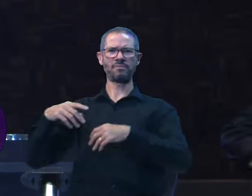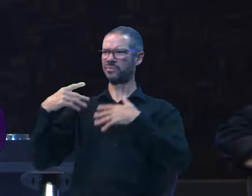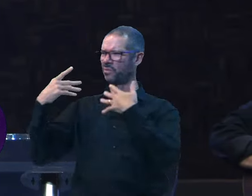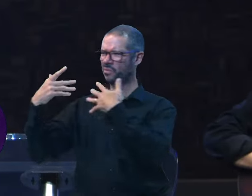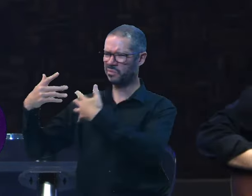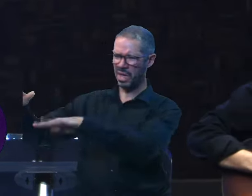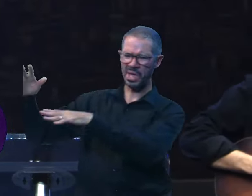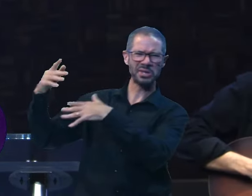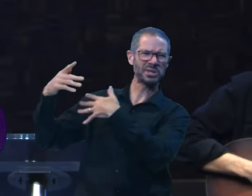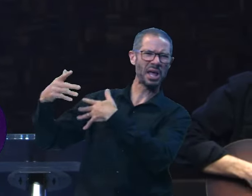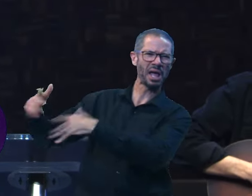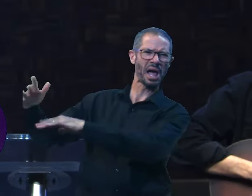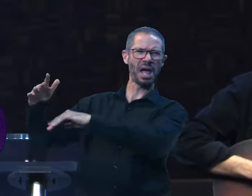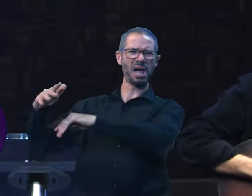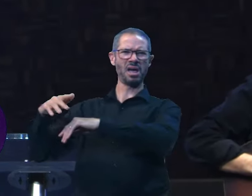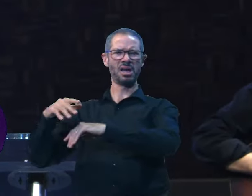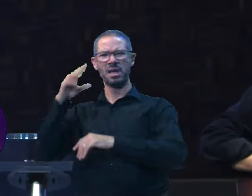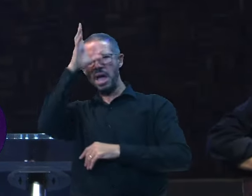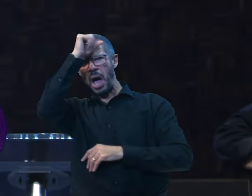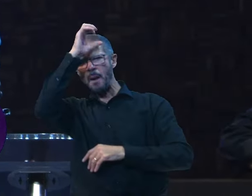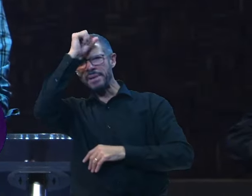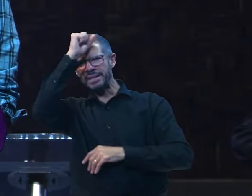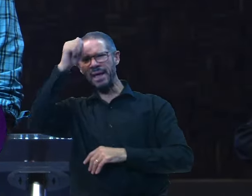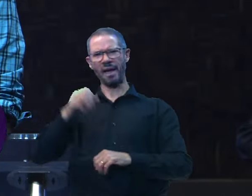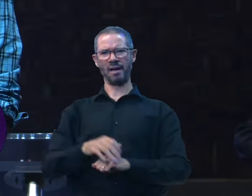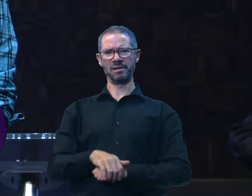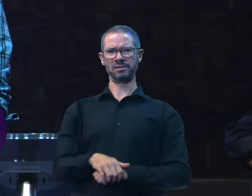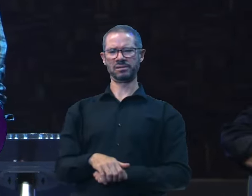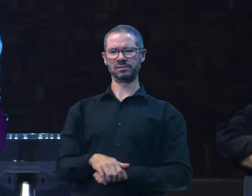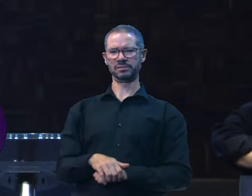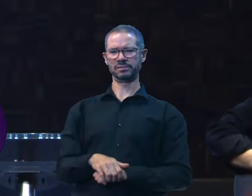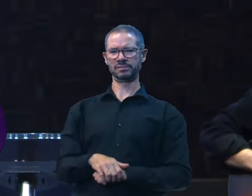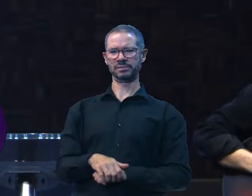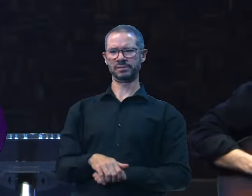Deixa lá para aprender.